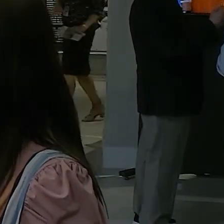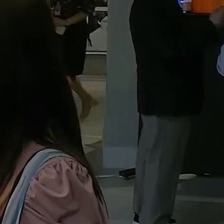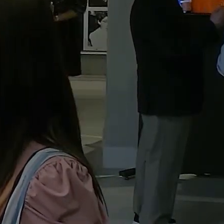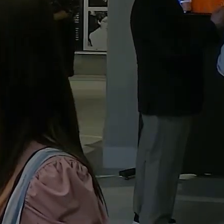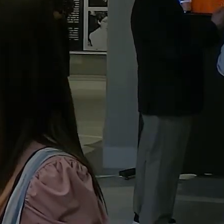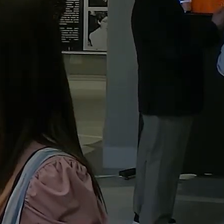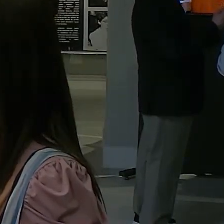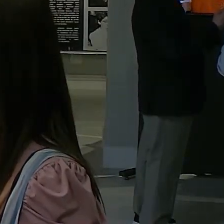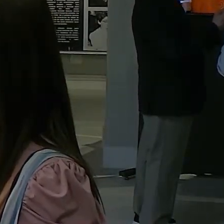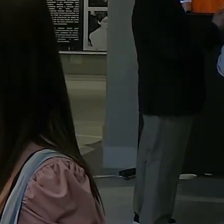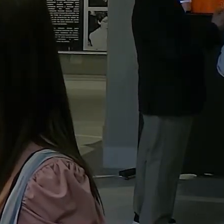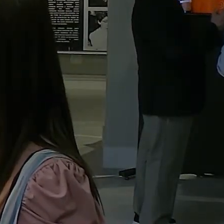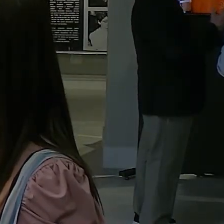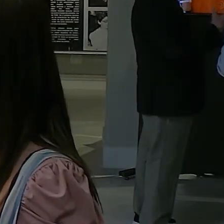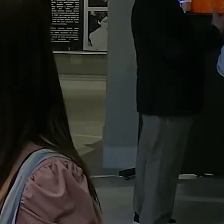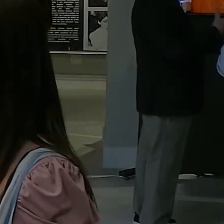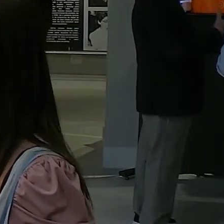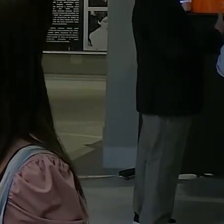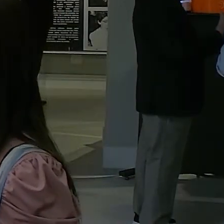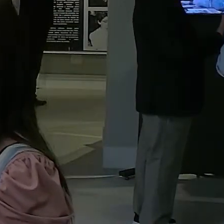Você tá bem? Nossa, você